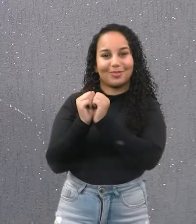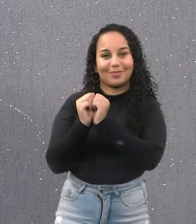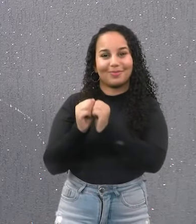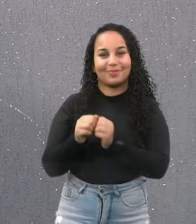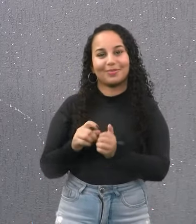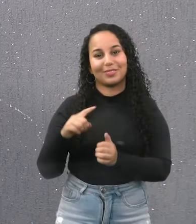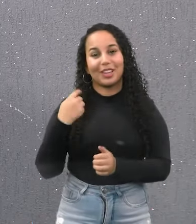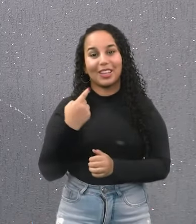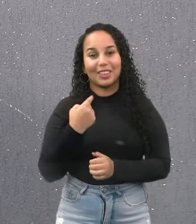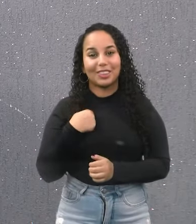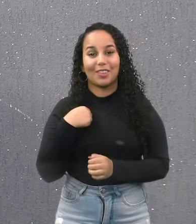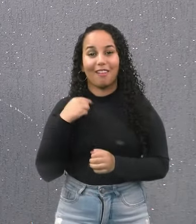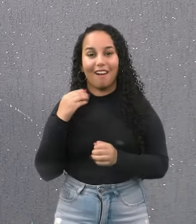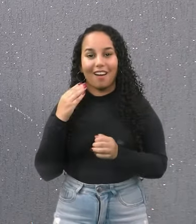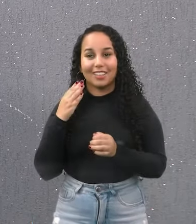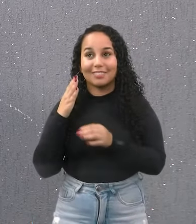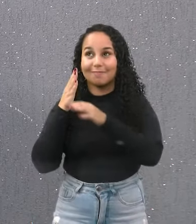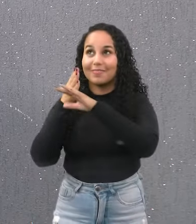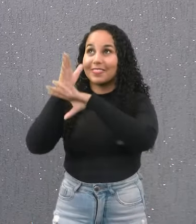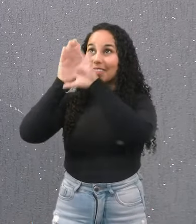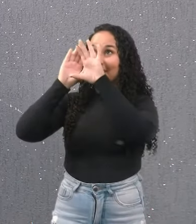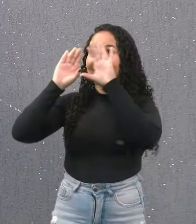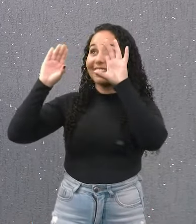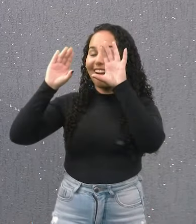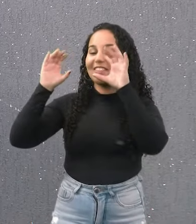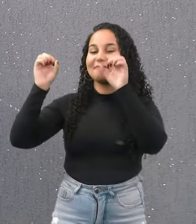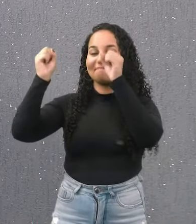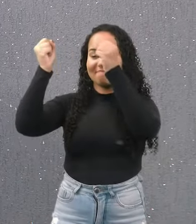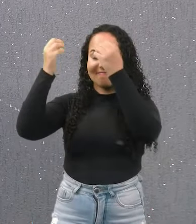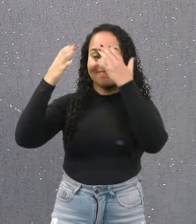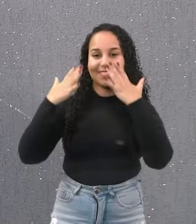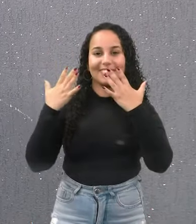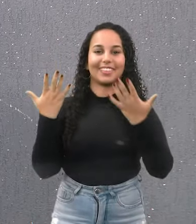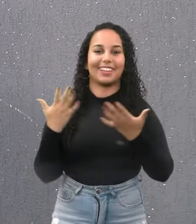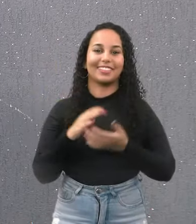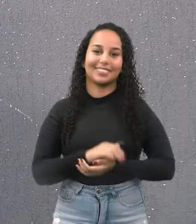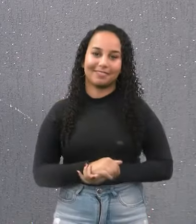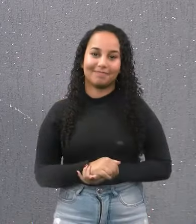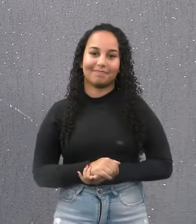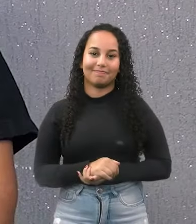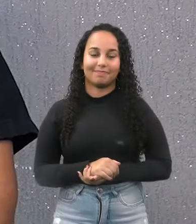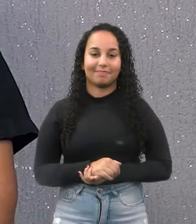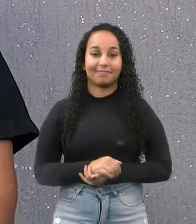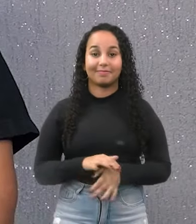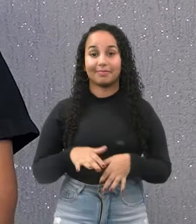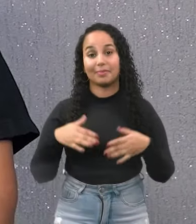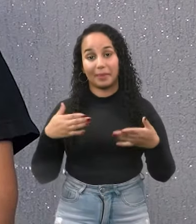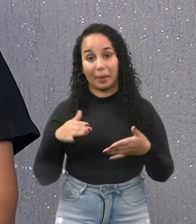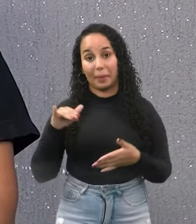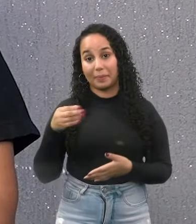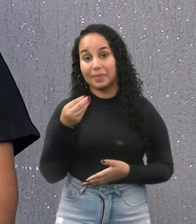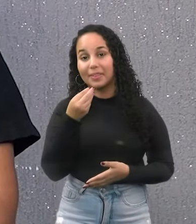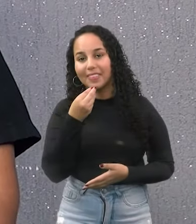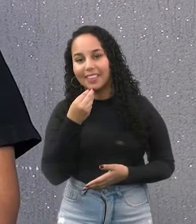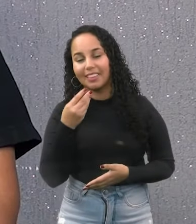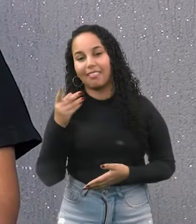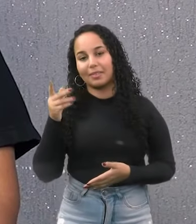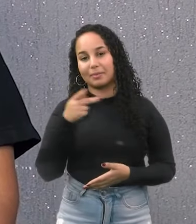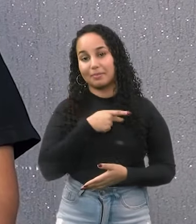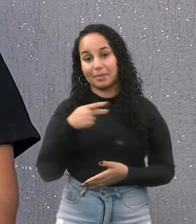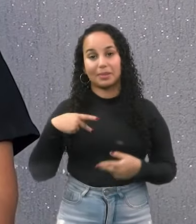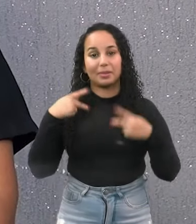gente chegaria, no final de tudo, com a bênção garantida. E aproveitando o que o